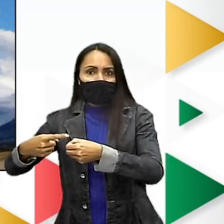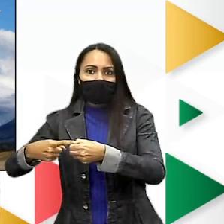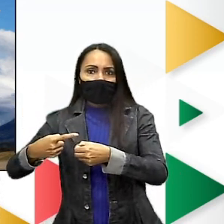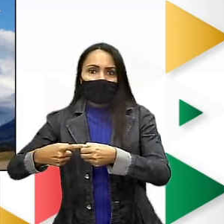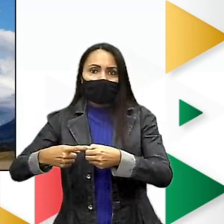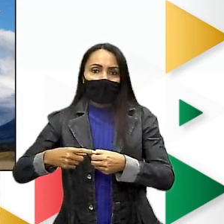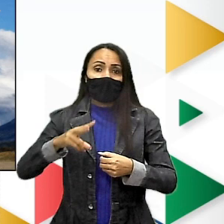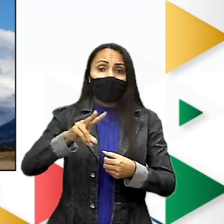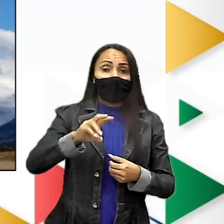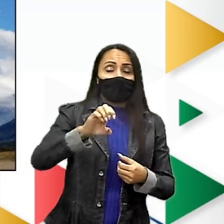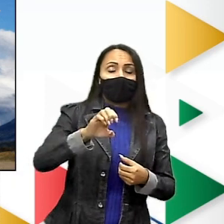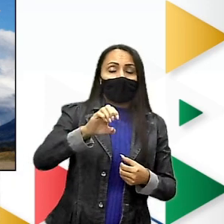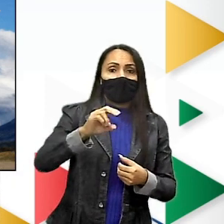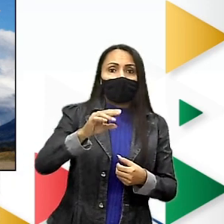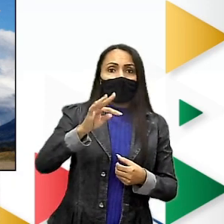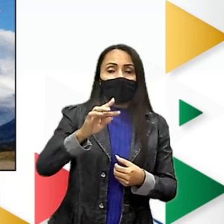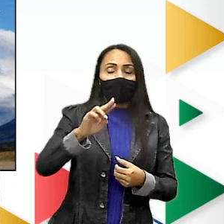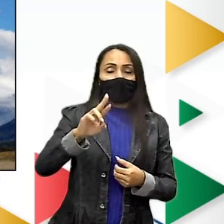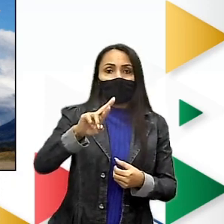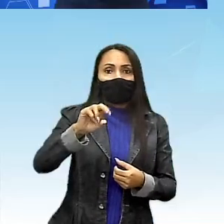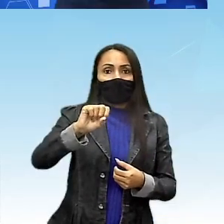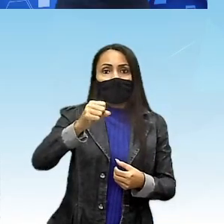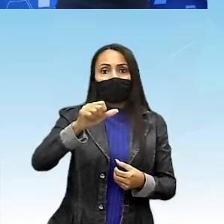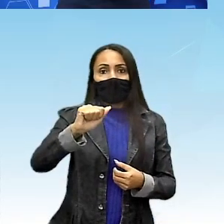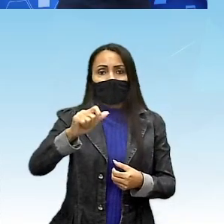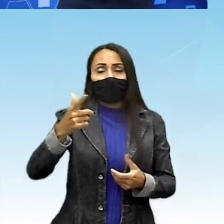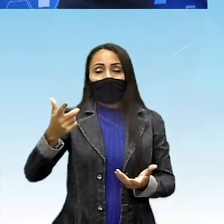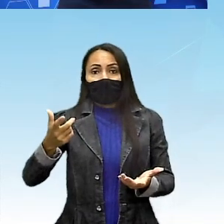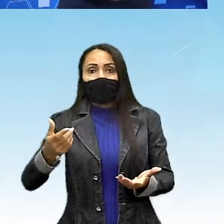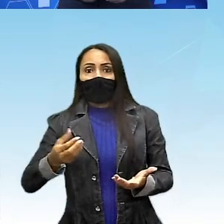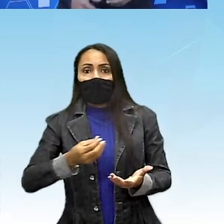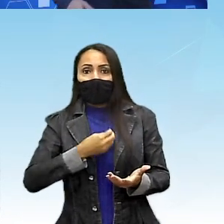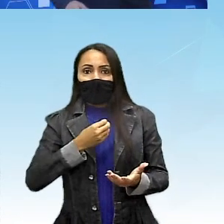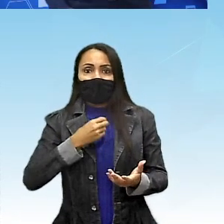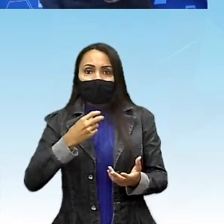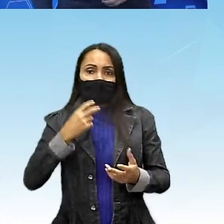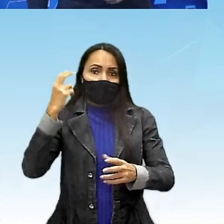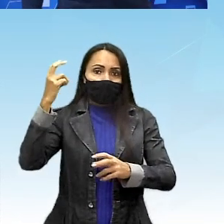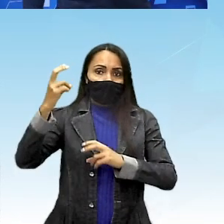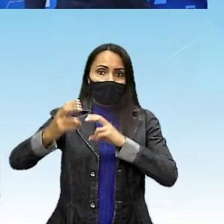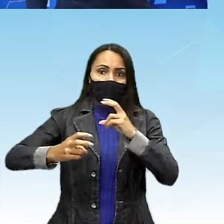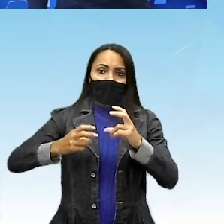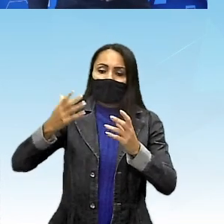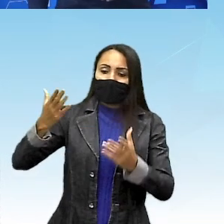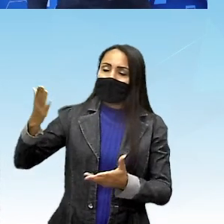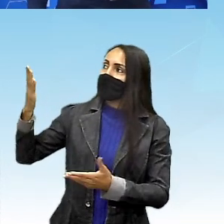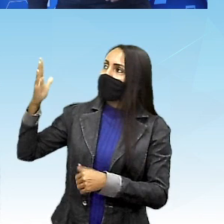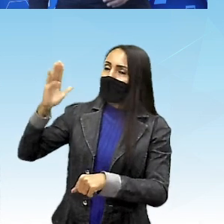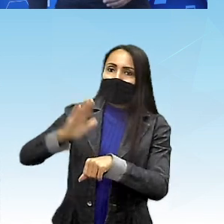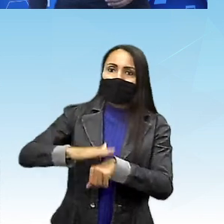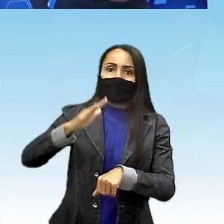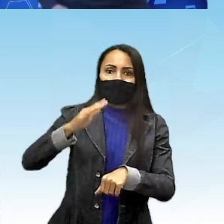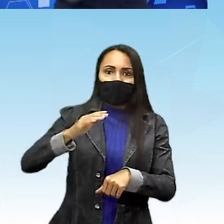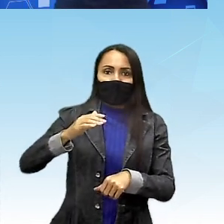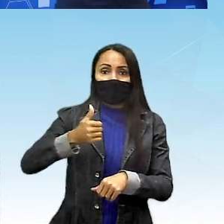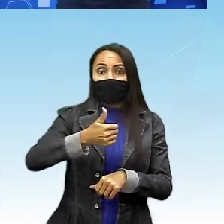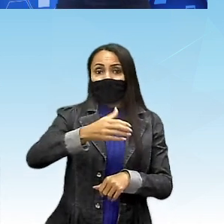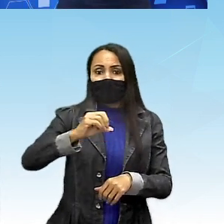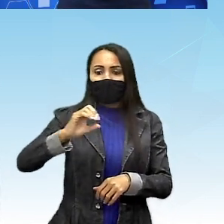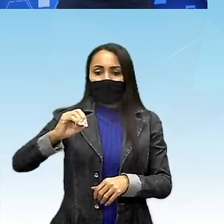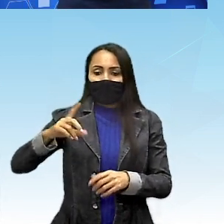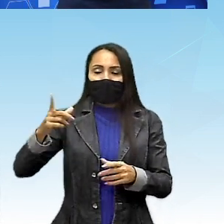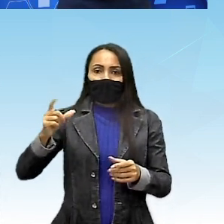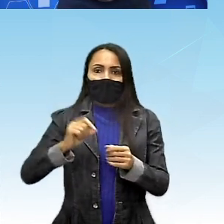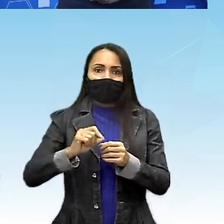do município, tá? Existe um parque eólico lá com mais de 100 torres que estão